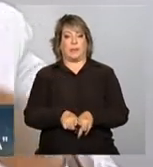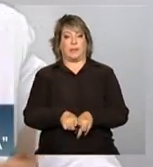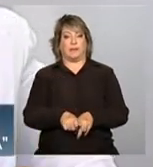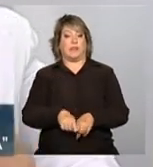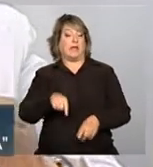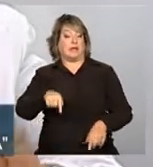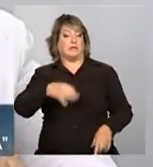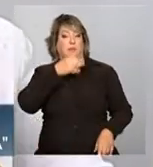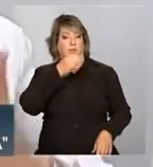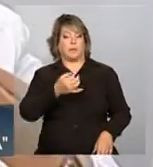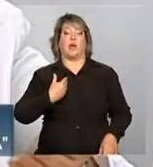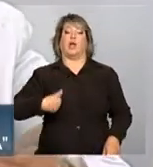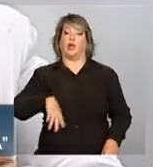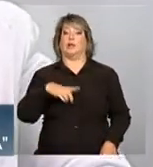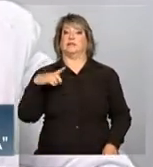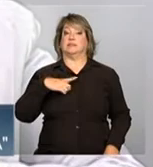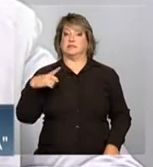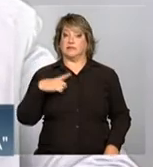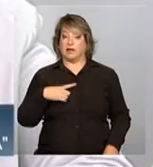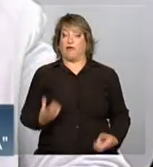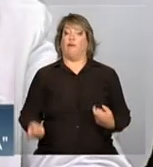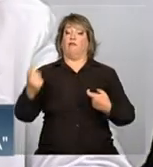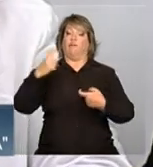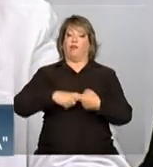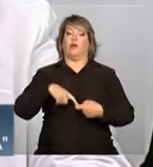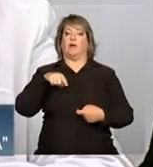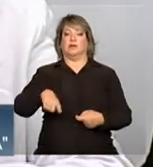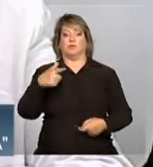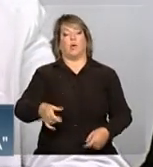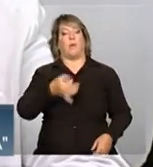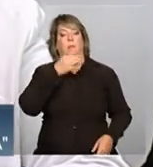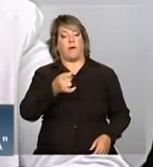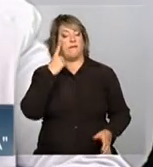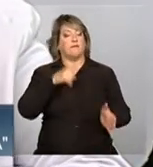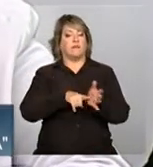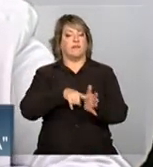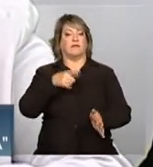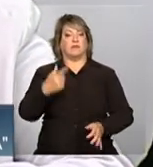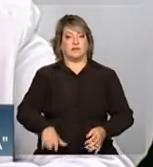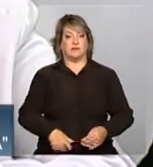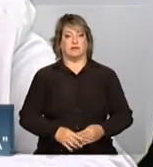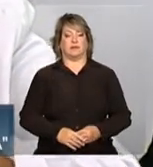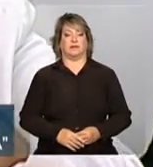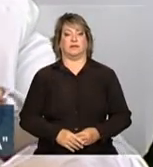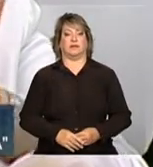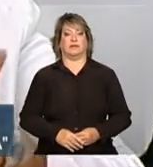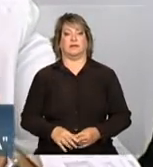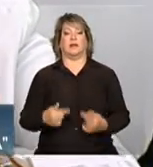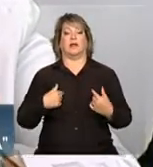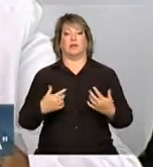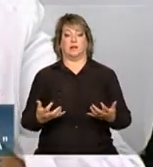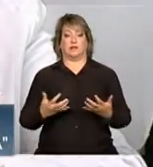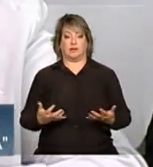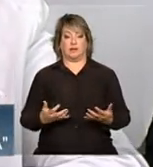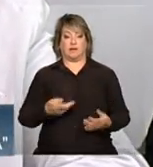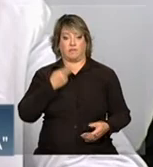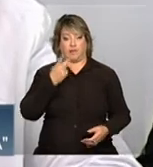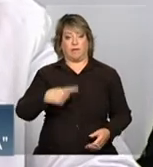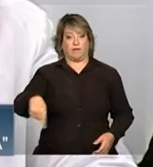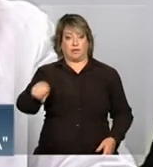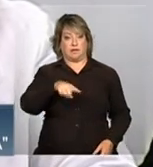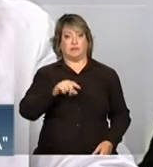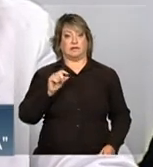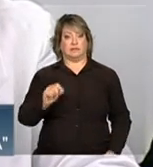essa proposta. E nós estamos retomando essa proposta e reavaliando. Eu quero dizer para